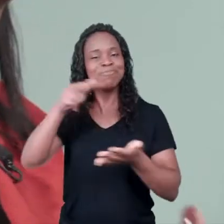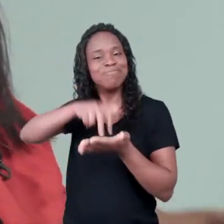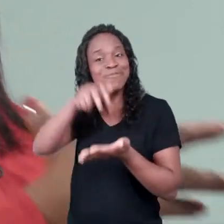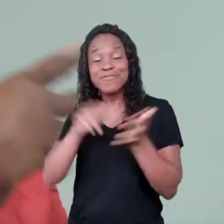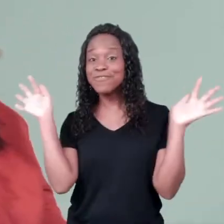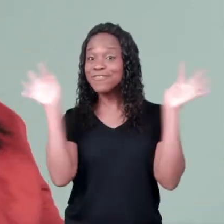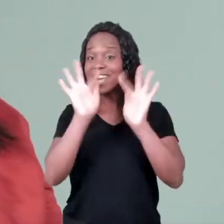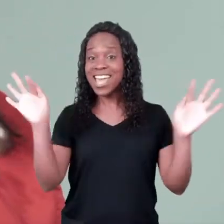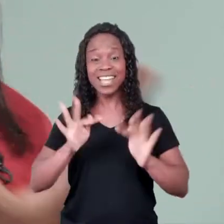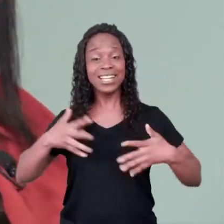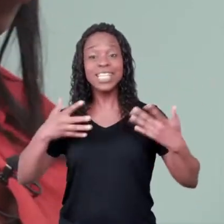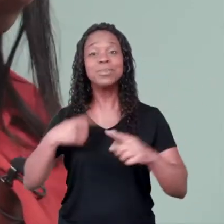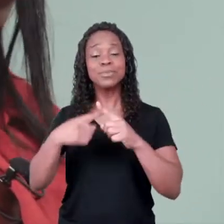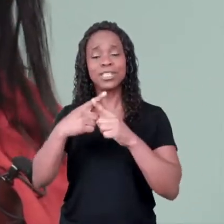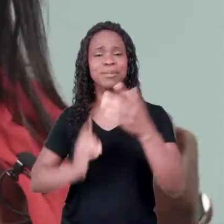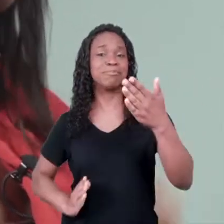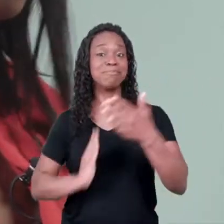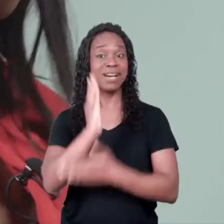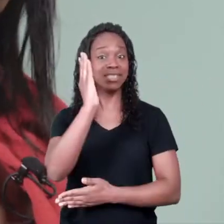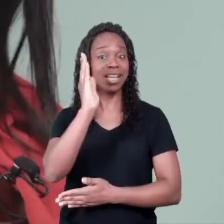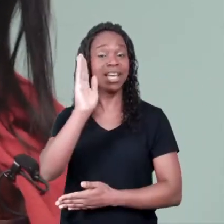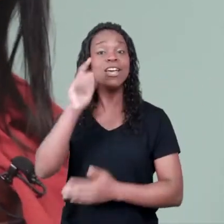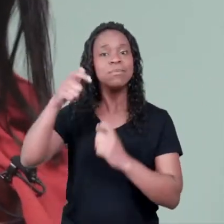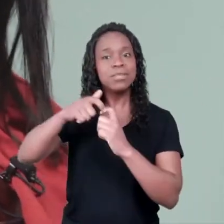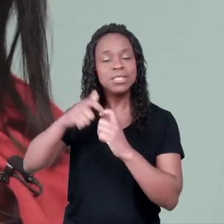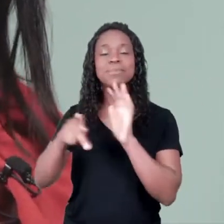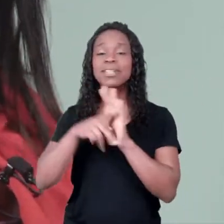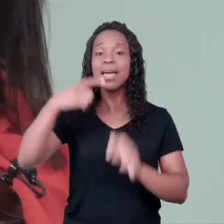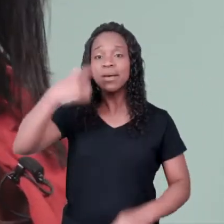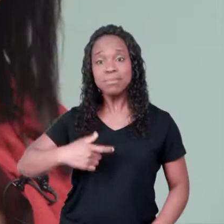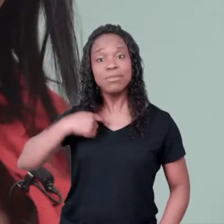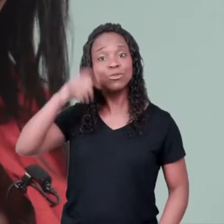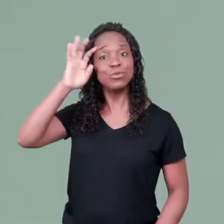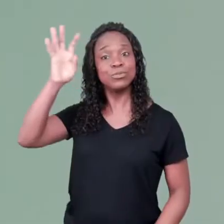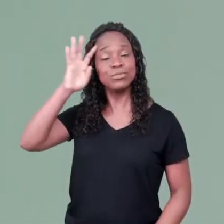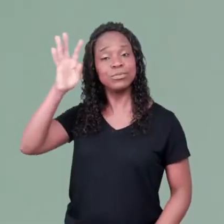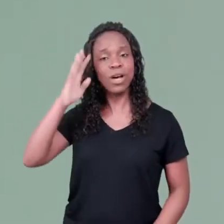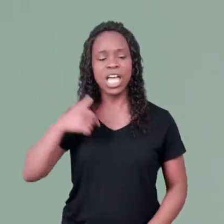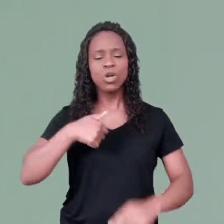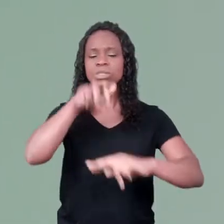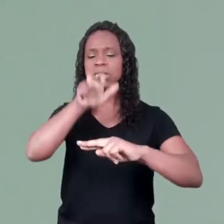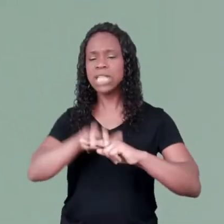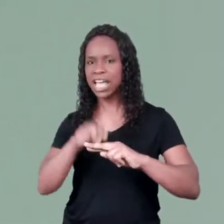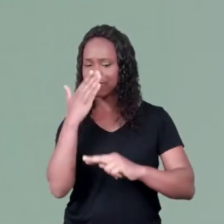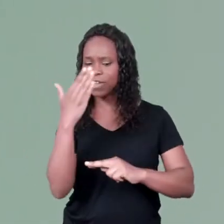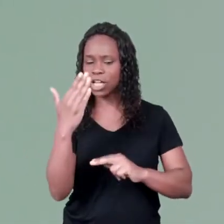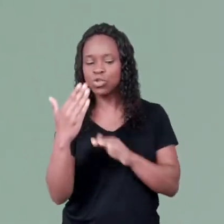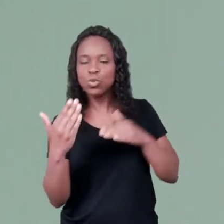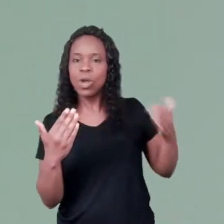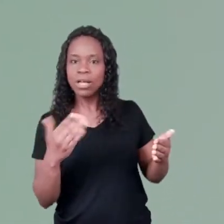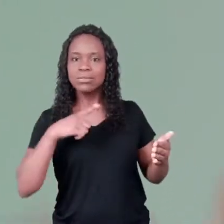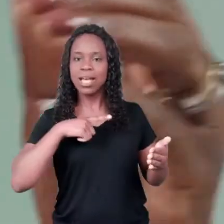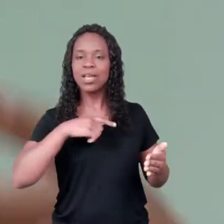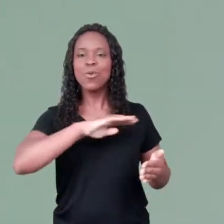que eu feliz da vida, contente, porque enfim eu tinha passado na medicina, que era meu sonho. Eu sentei à frente,